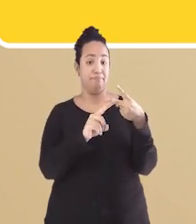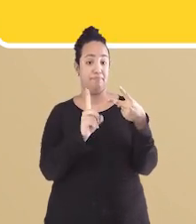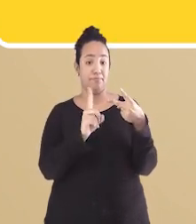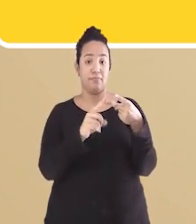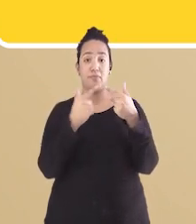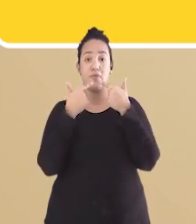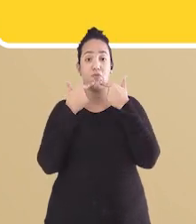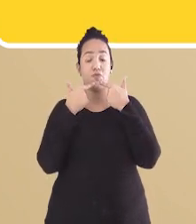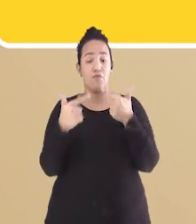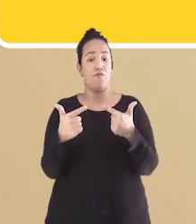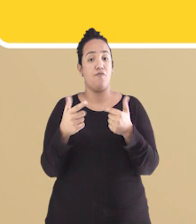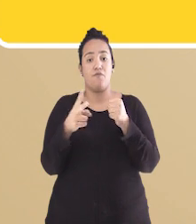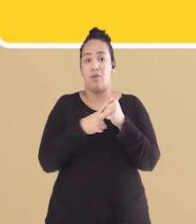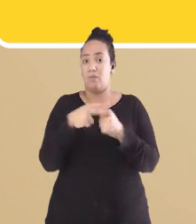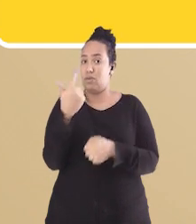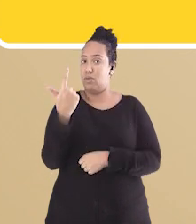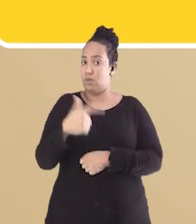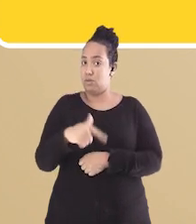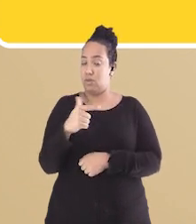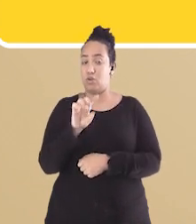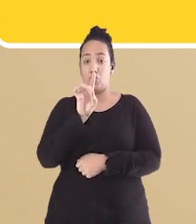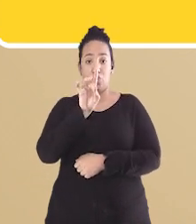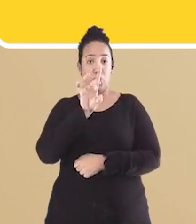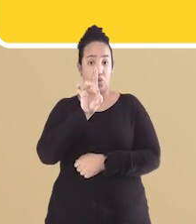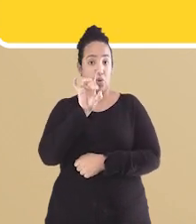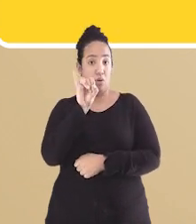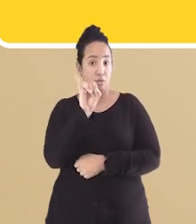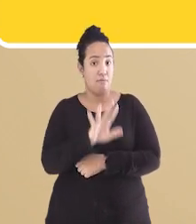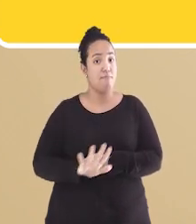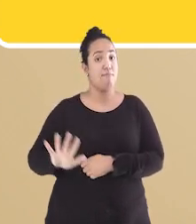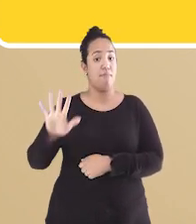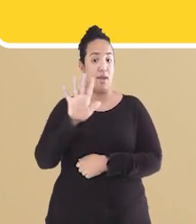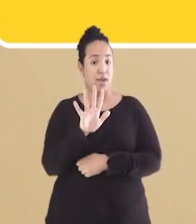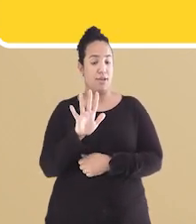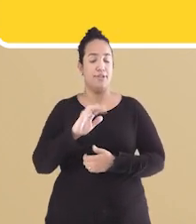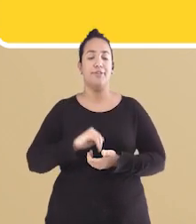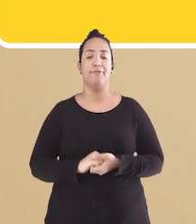Linguagem não verbal, tem apenas imagens.